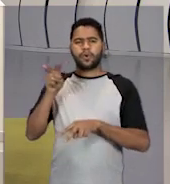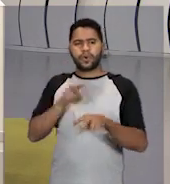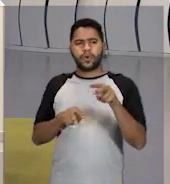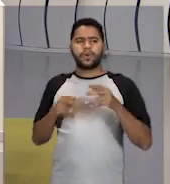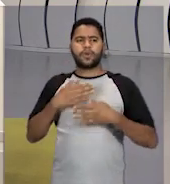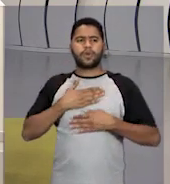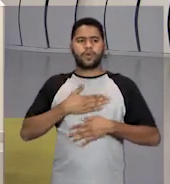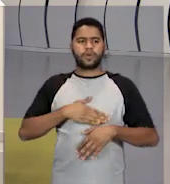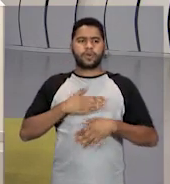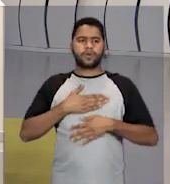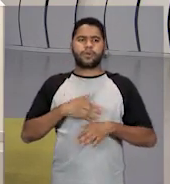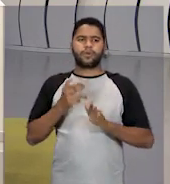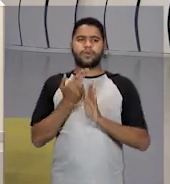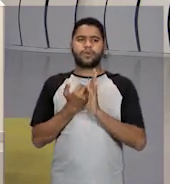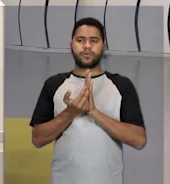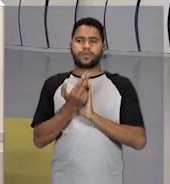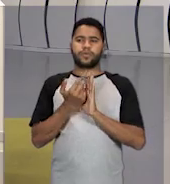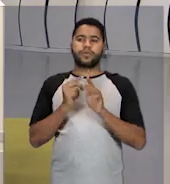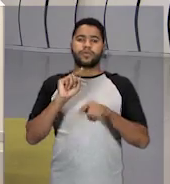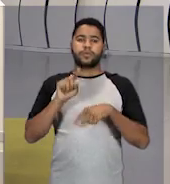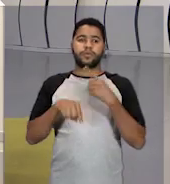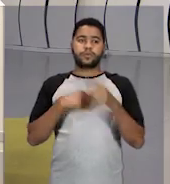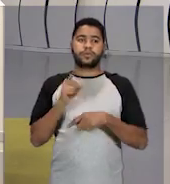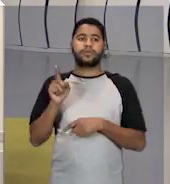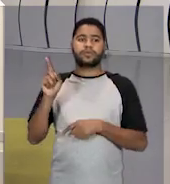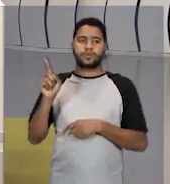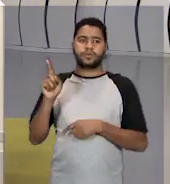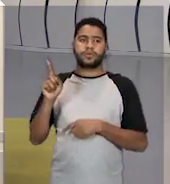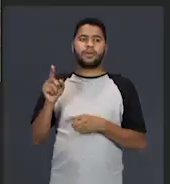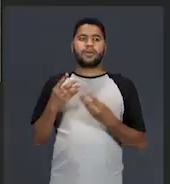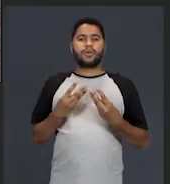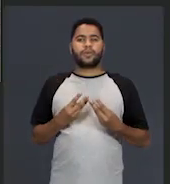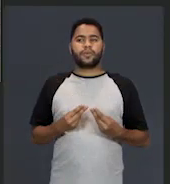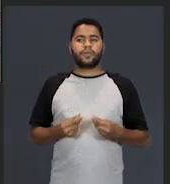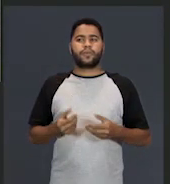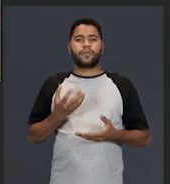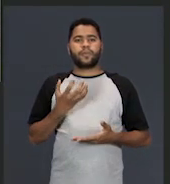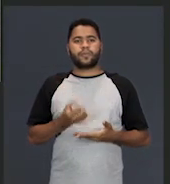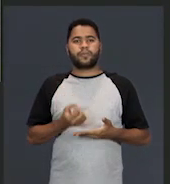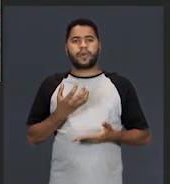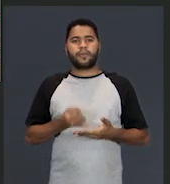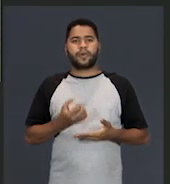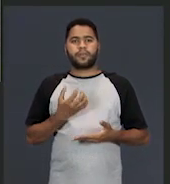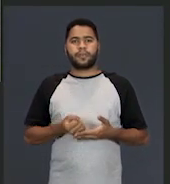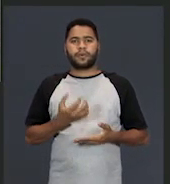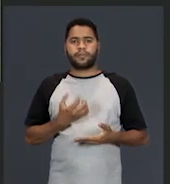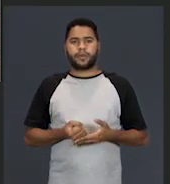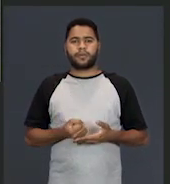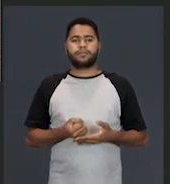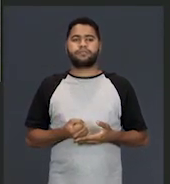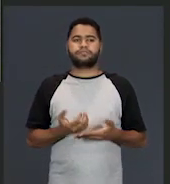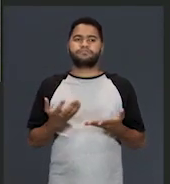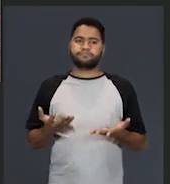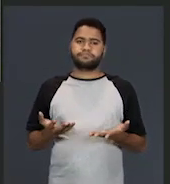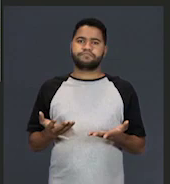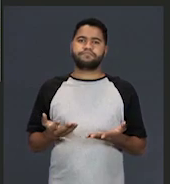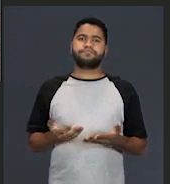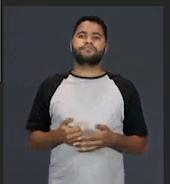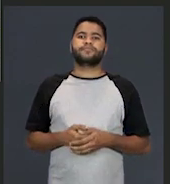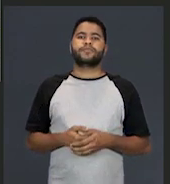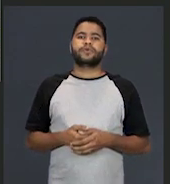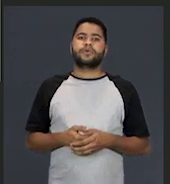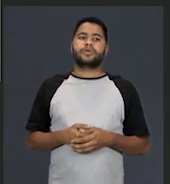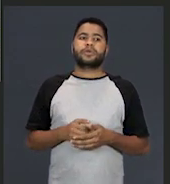esse desenho, tá? E depois vai ser absorvido no intestino pelas microvilosidades intestinais,